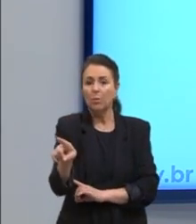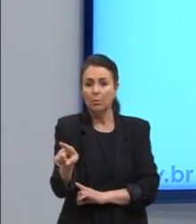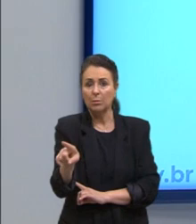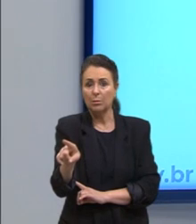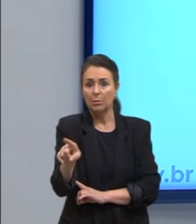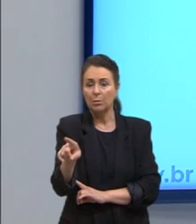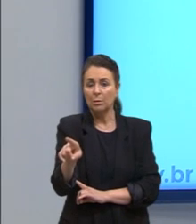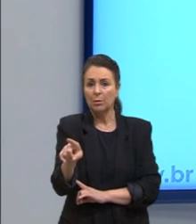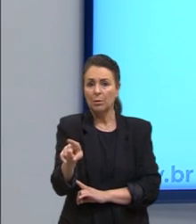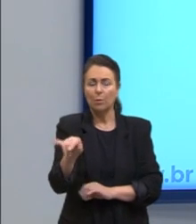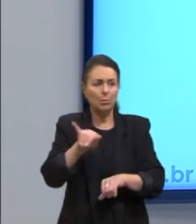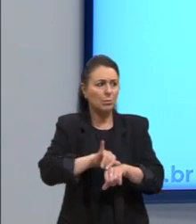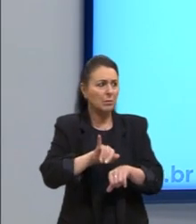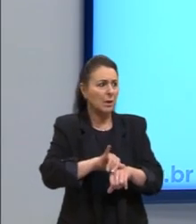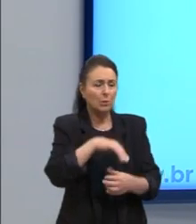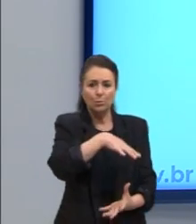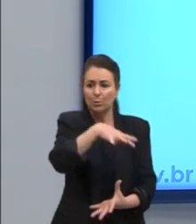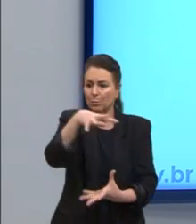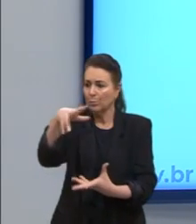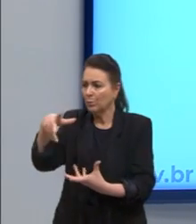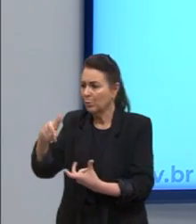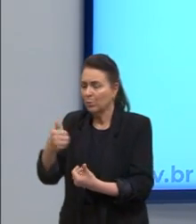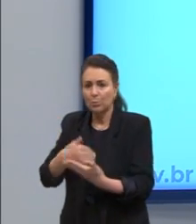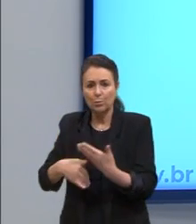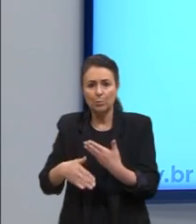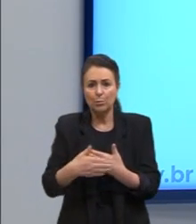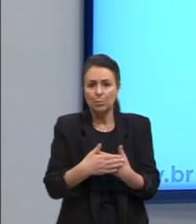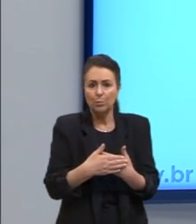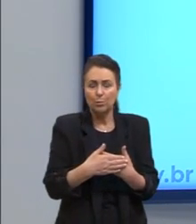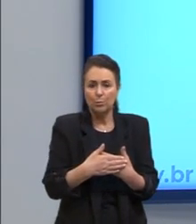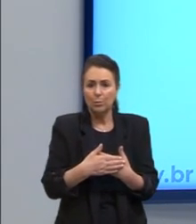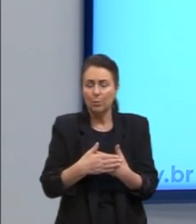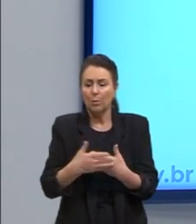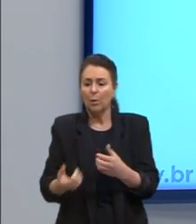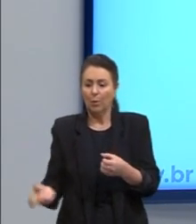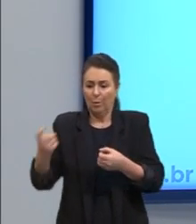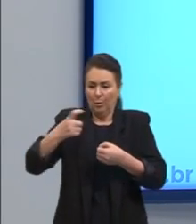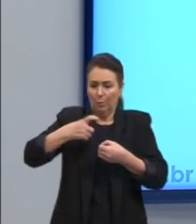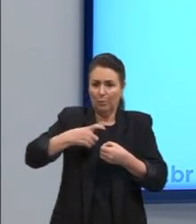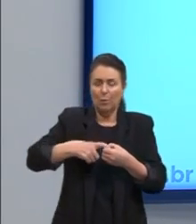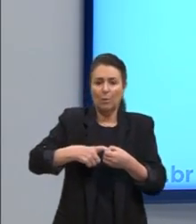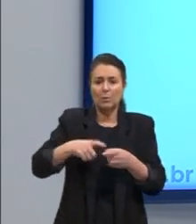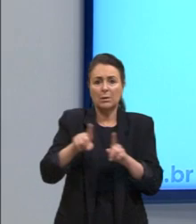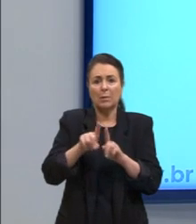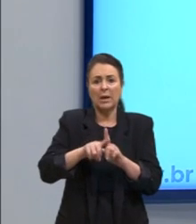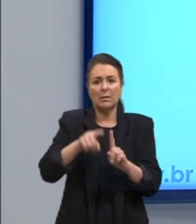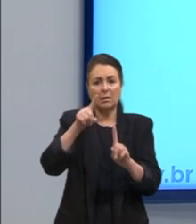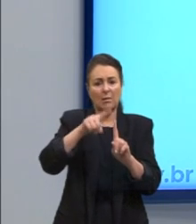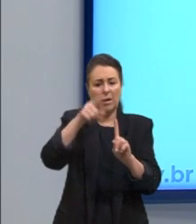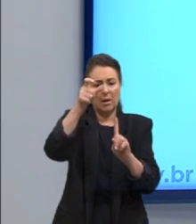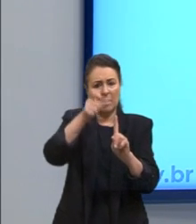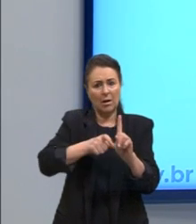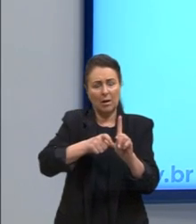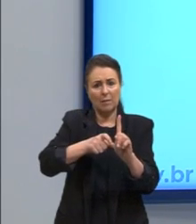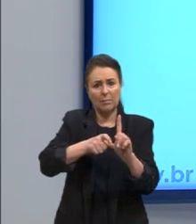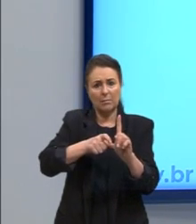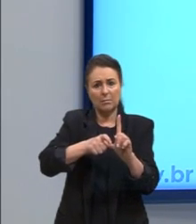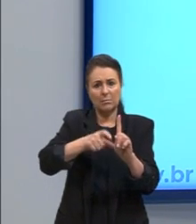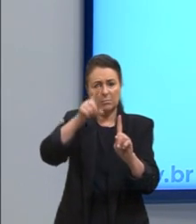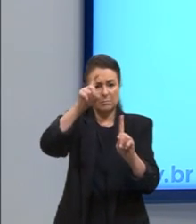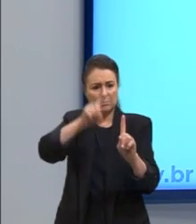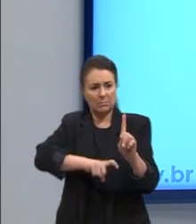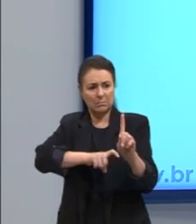ele vai em conta os objetos o mundo ao redor Então cria-se volta-se essa questão da metafísica você cria um mundo imaginário